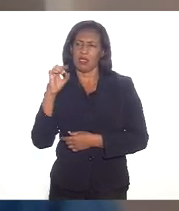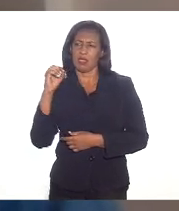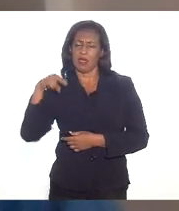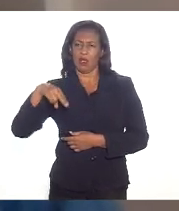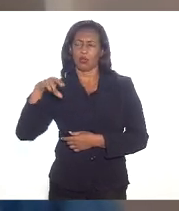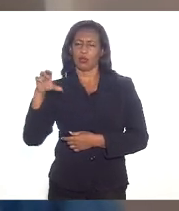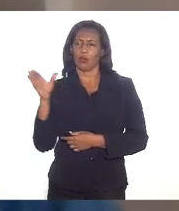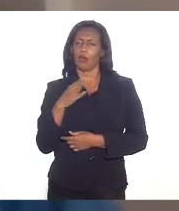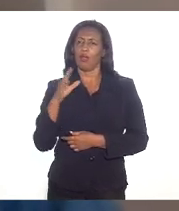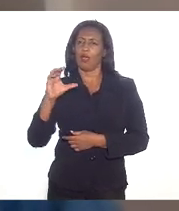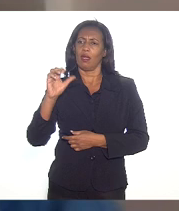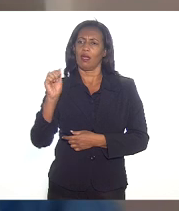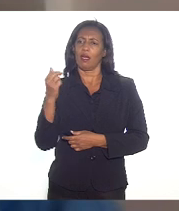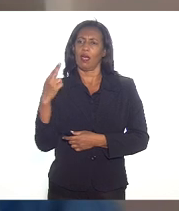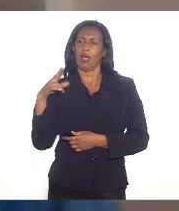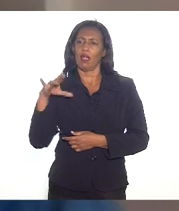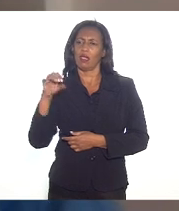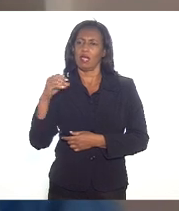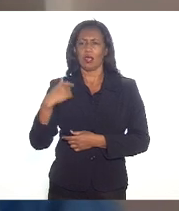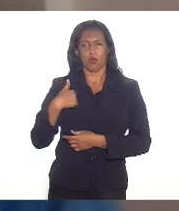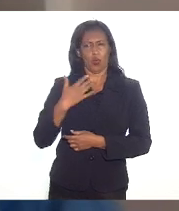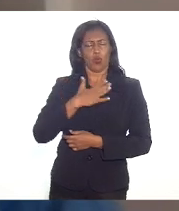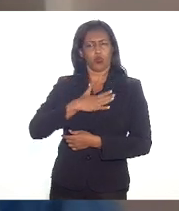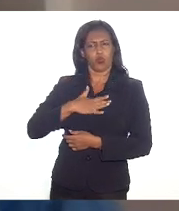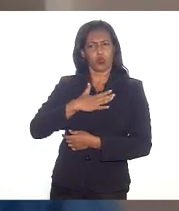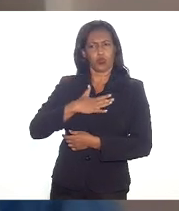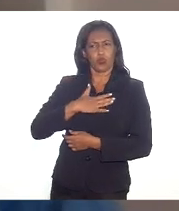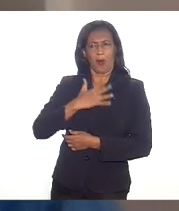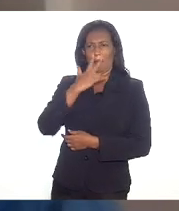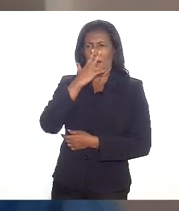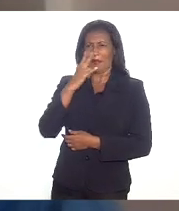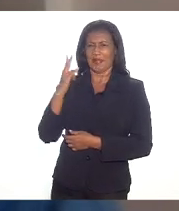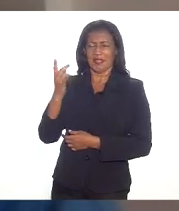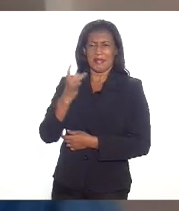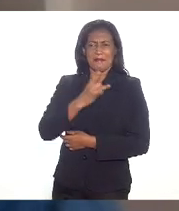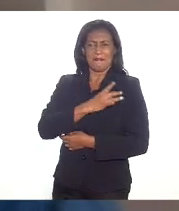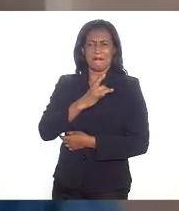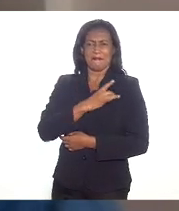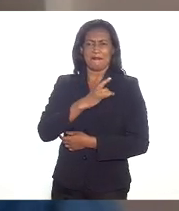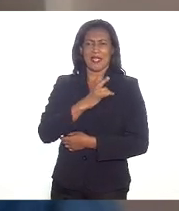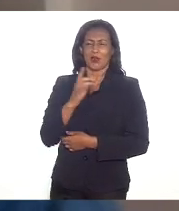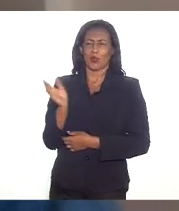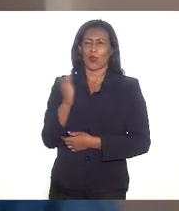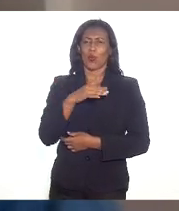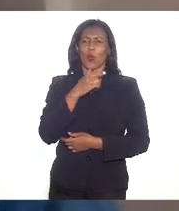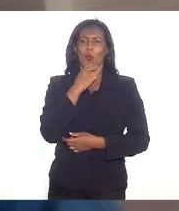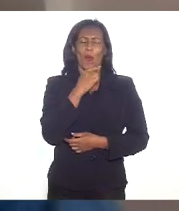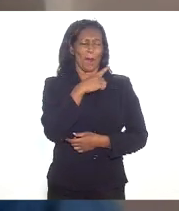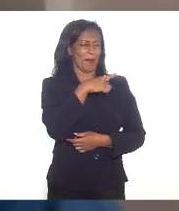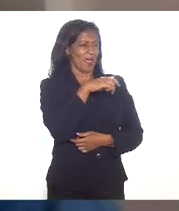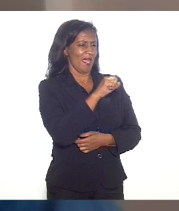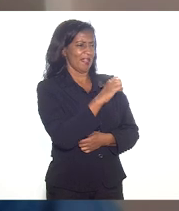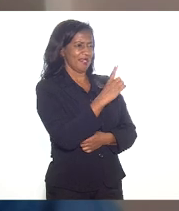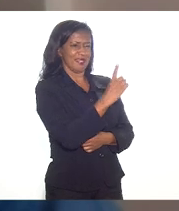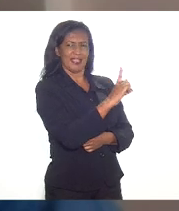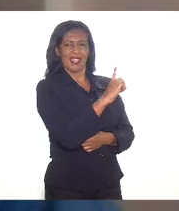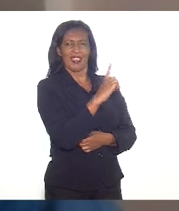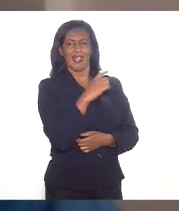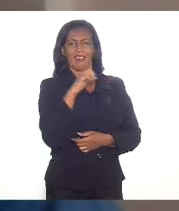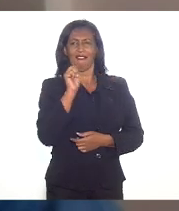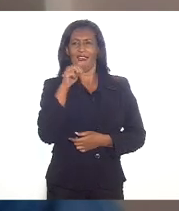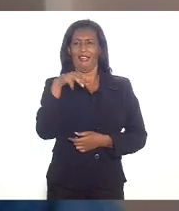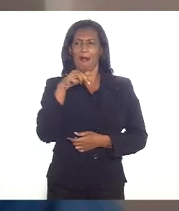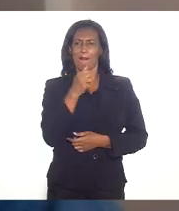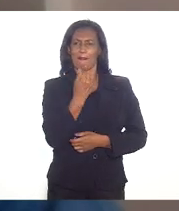acho que eu gostava muito dele, mas nesse caso acho que ele ficou com medo do Amaral Peixoto engolir ele, porque o PSD no antigo Estado do Rio era